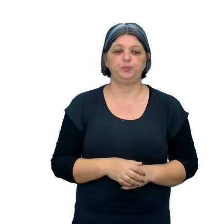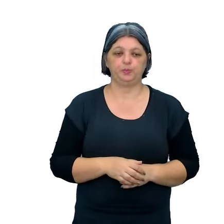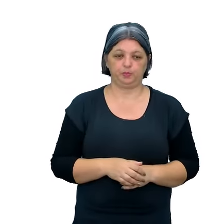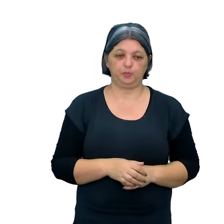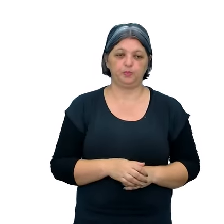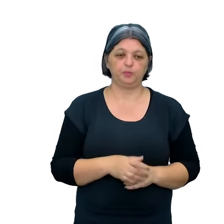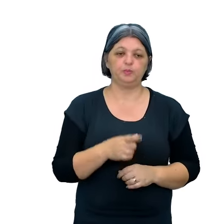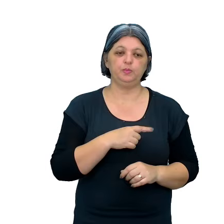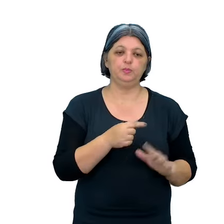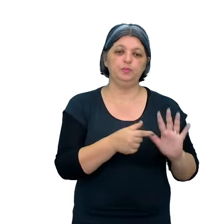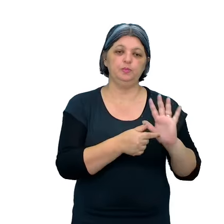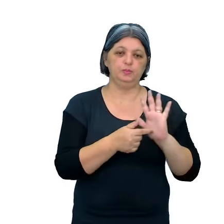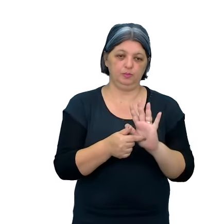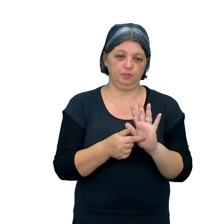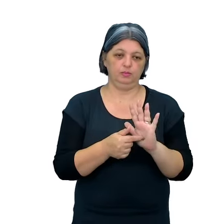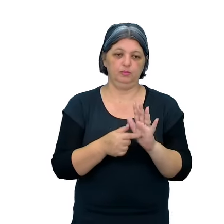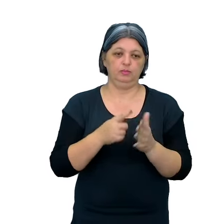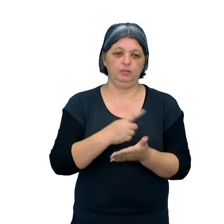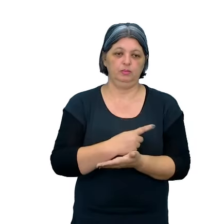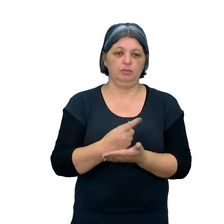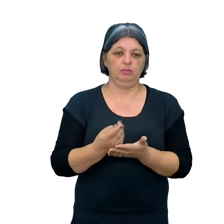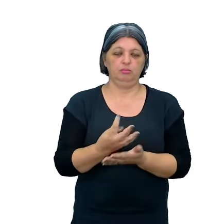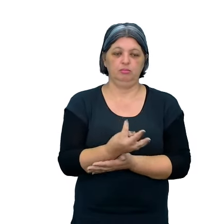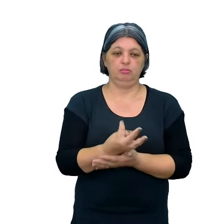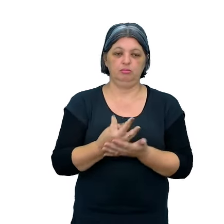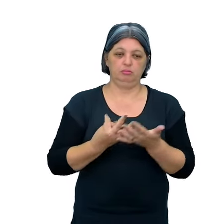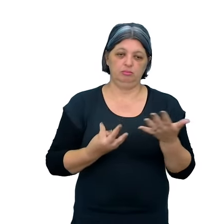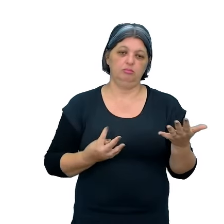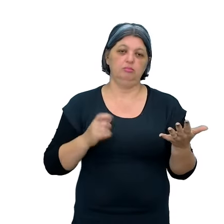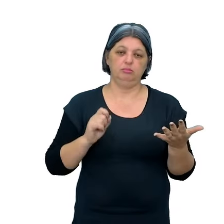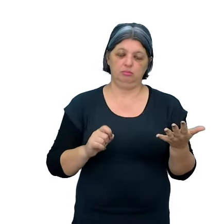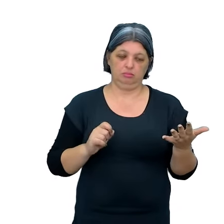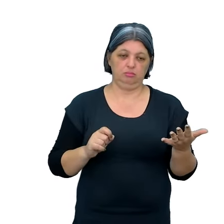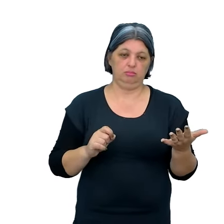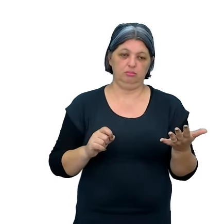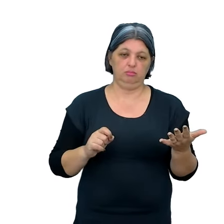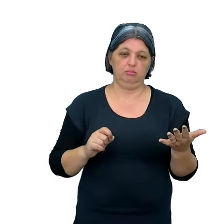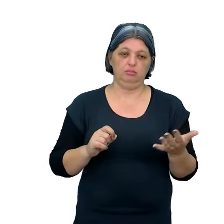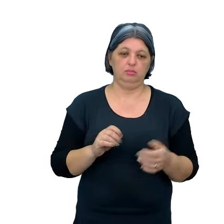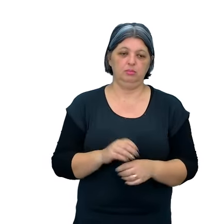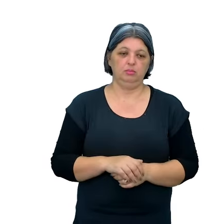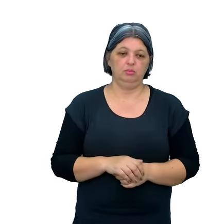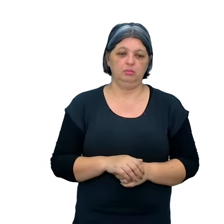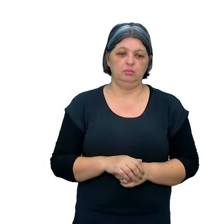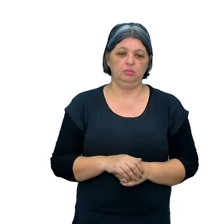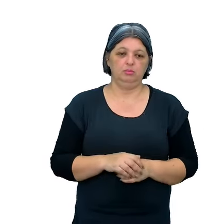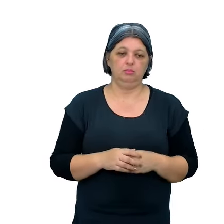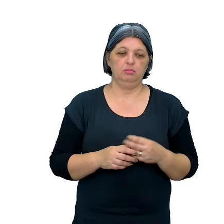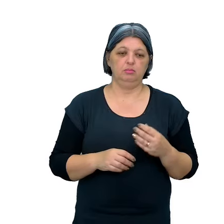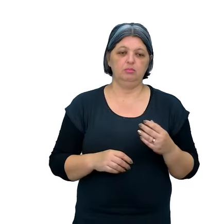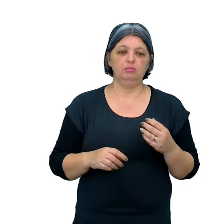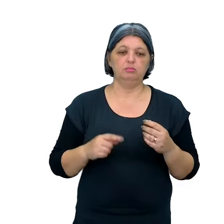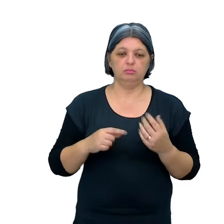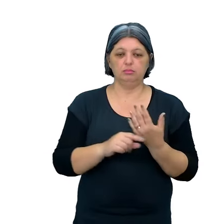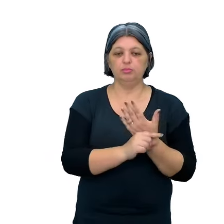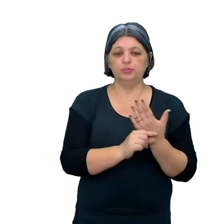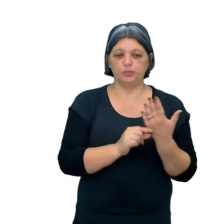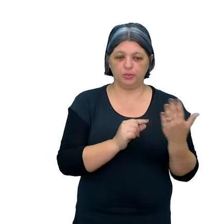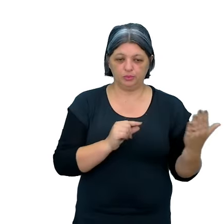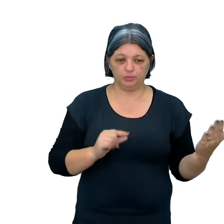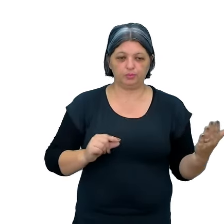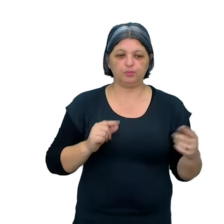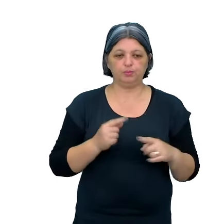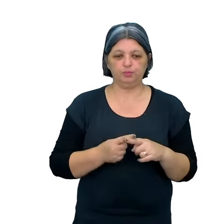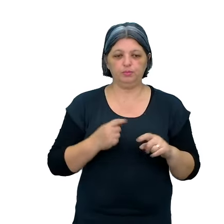coloca em relação aos gêneros textuais, segundo também Roxane Rojo, as